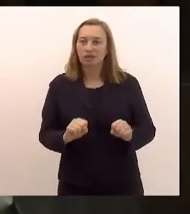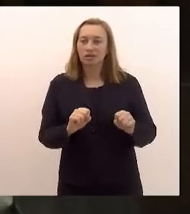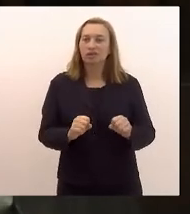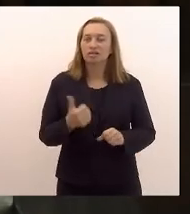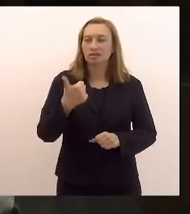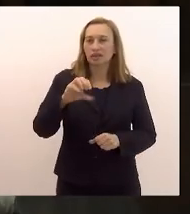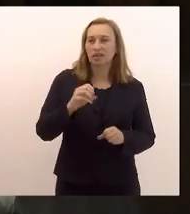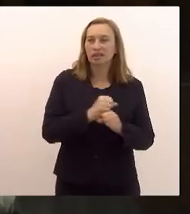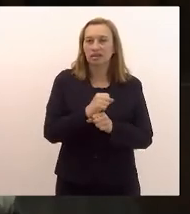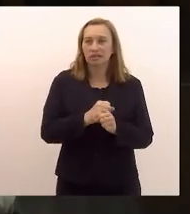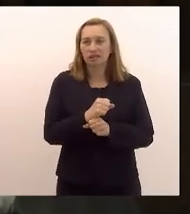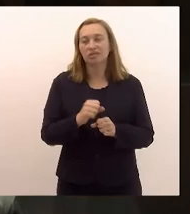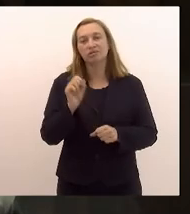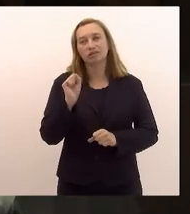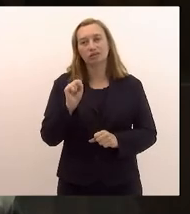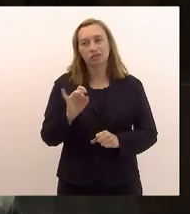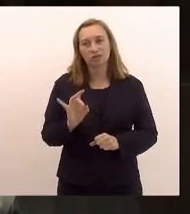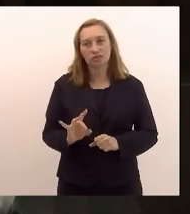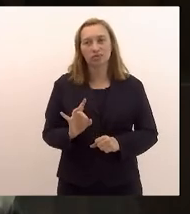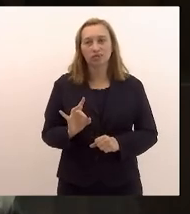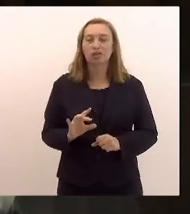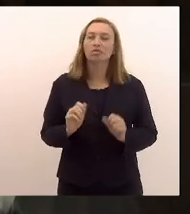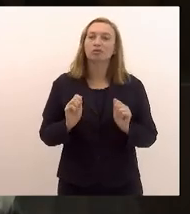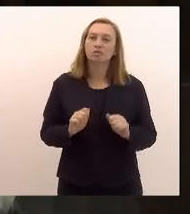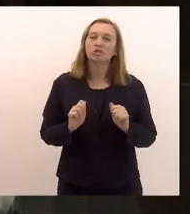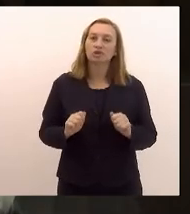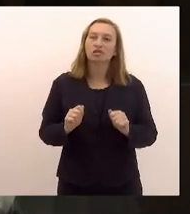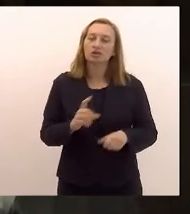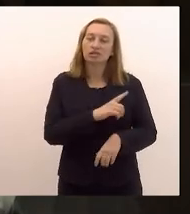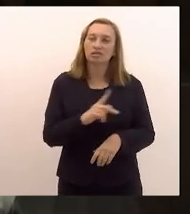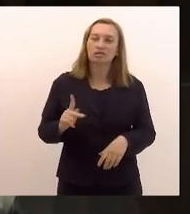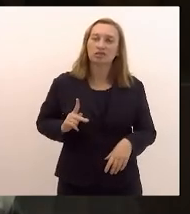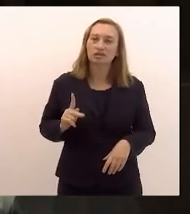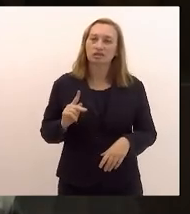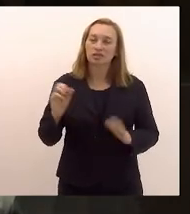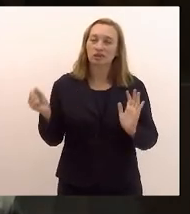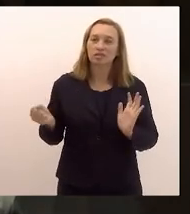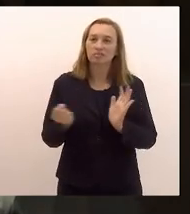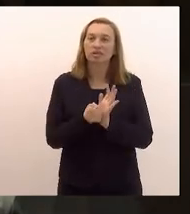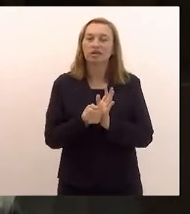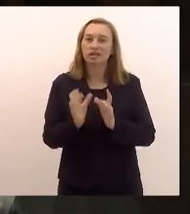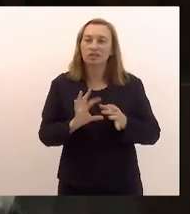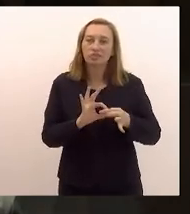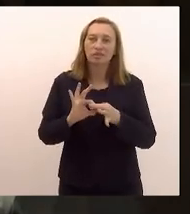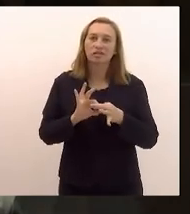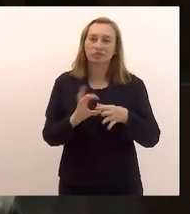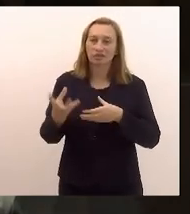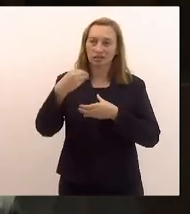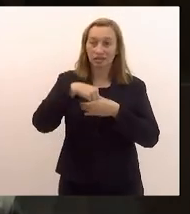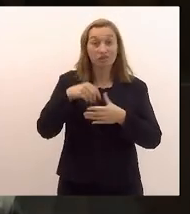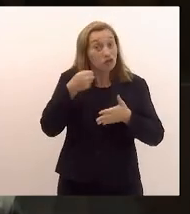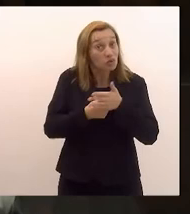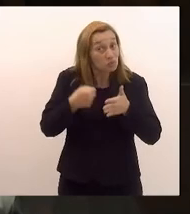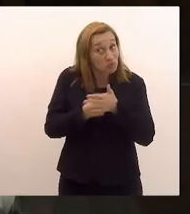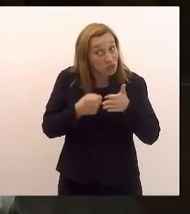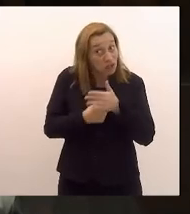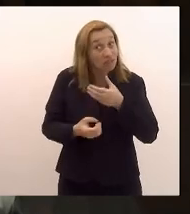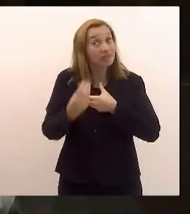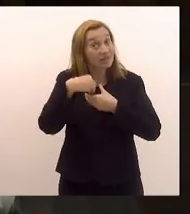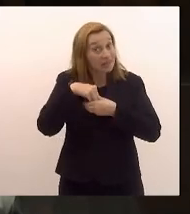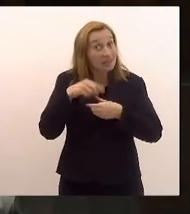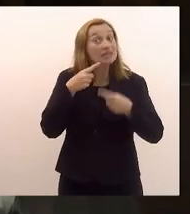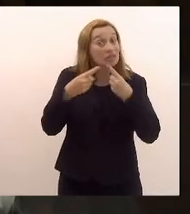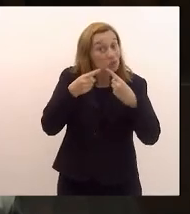dez anos Isso só é possível porque a Defensoria Pública é marcada pela união eterna a gente briga muito internamente